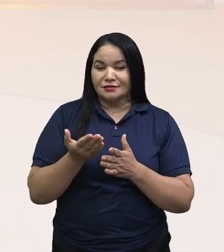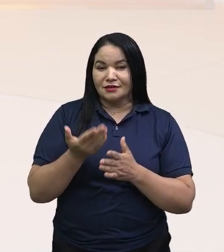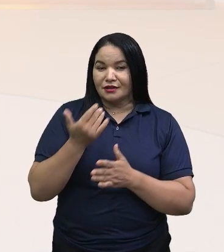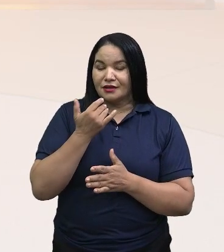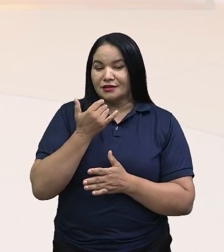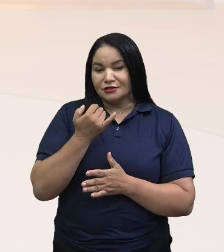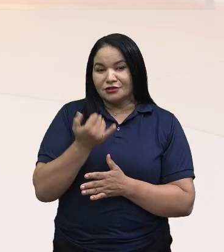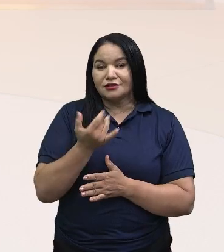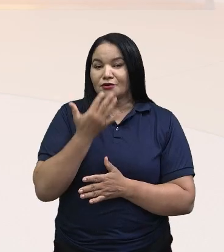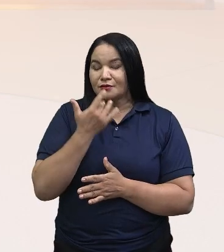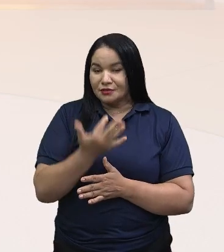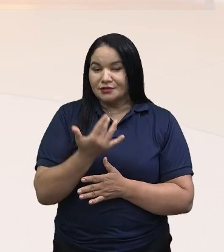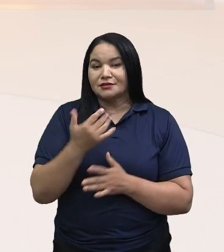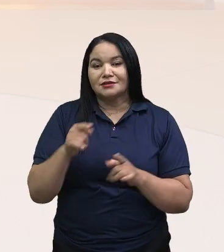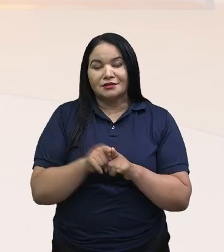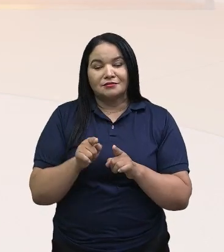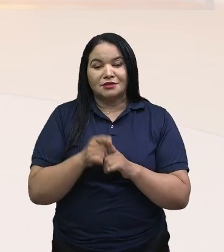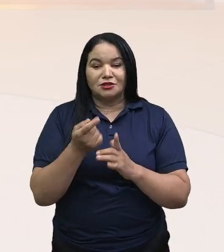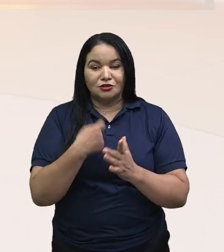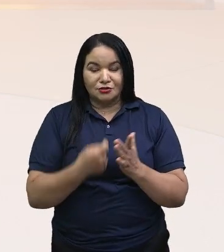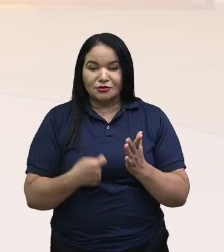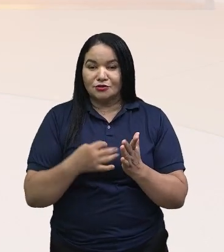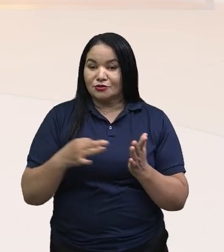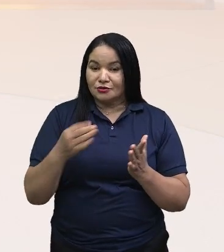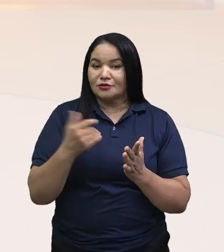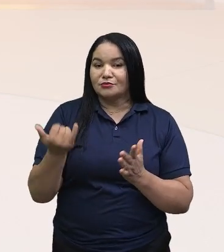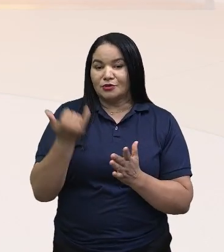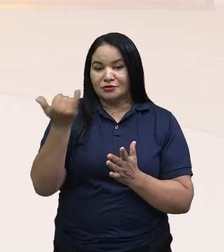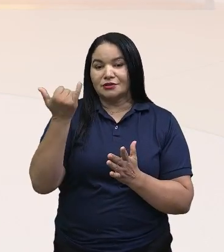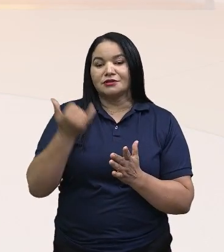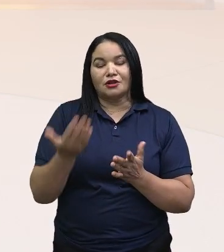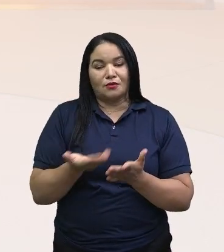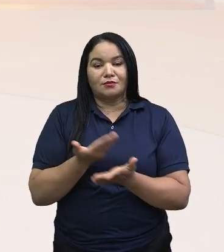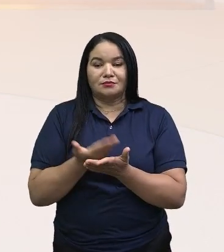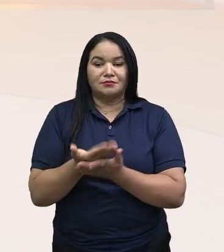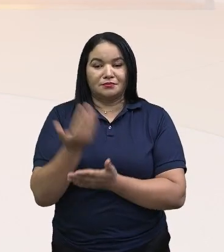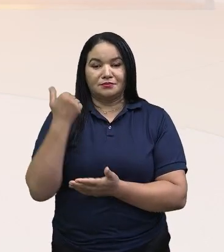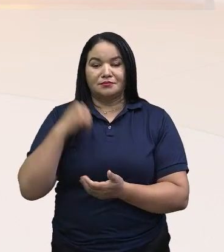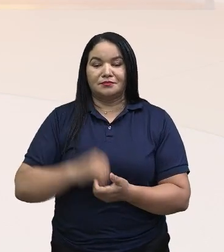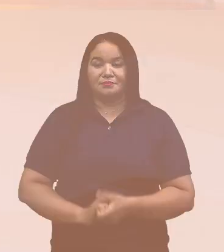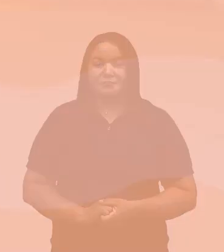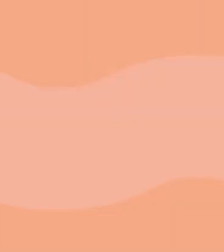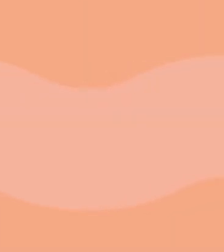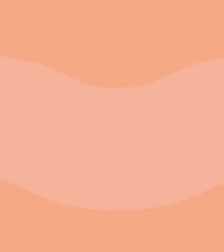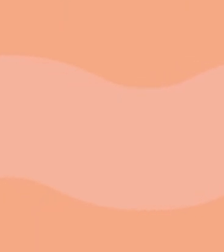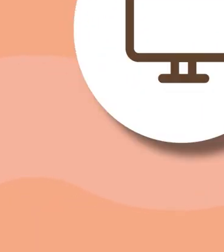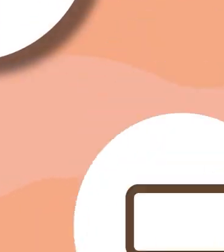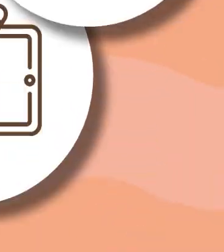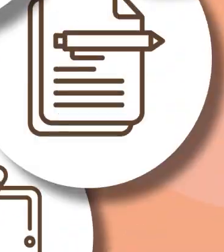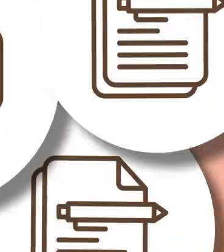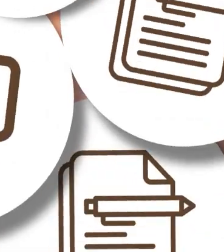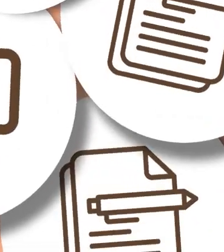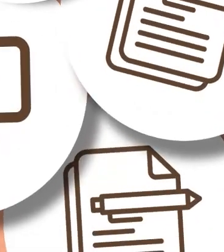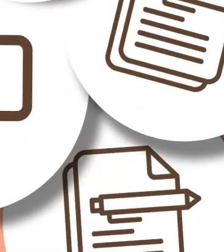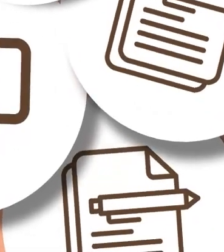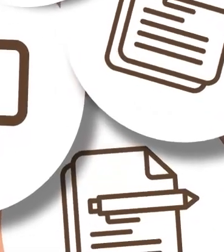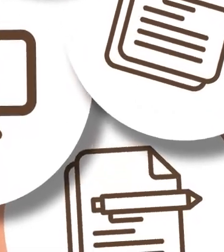canetinhas coloridas, né? Tome nota dos pontos importantes. Vamos à aula.